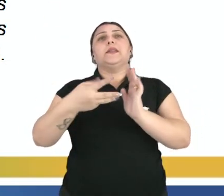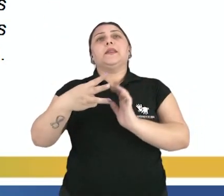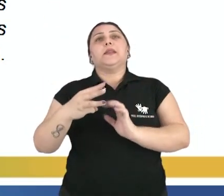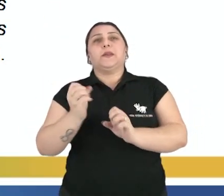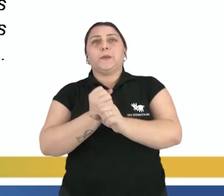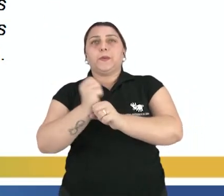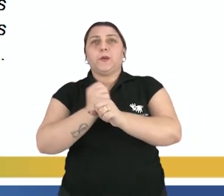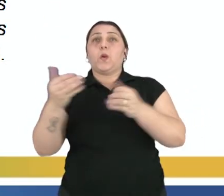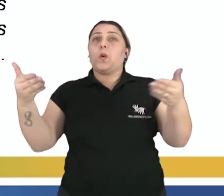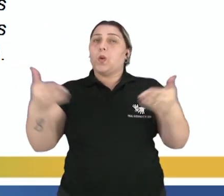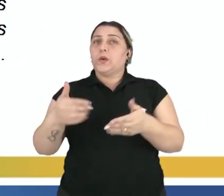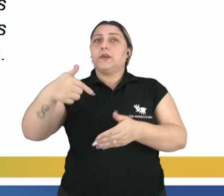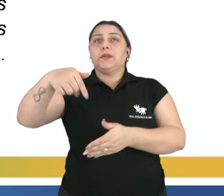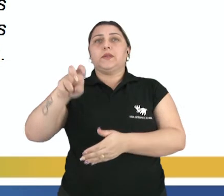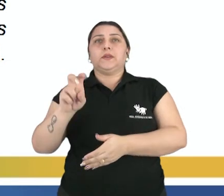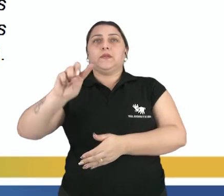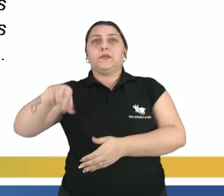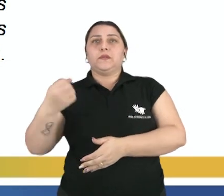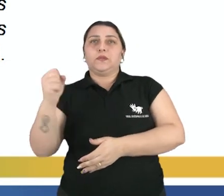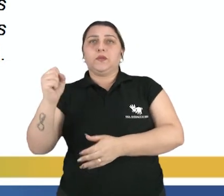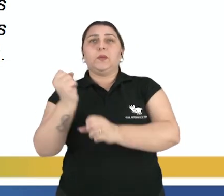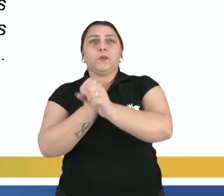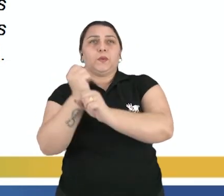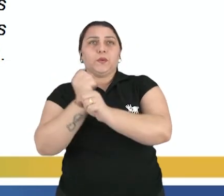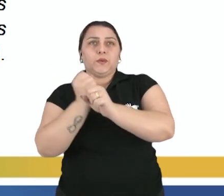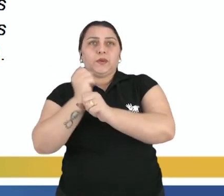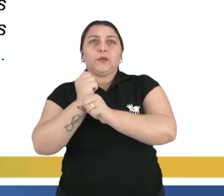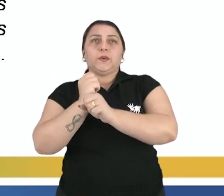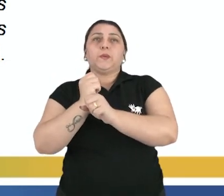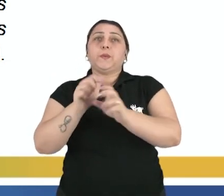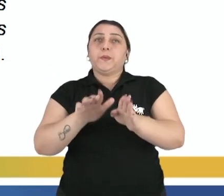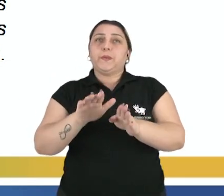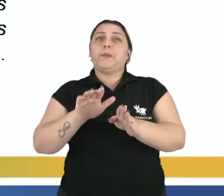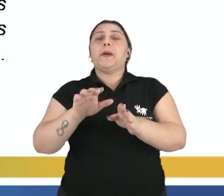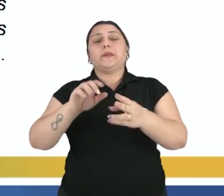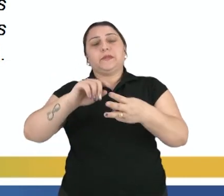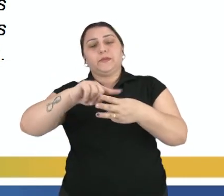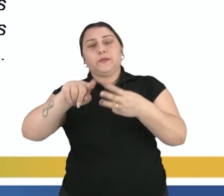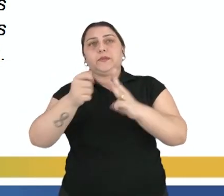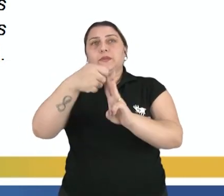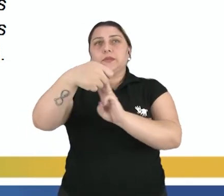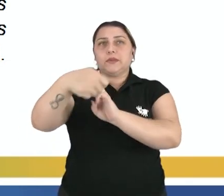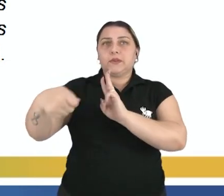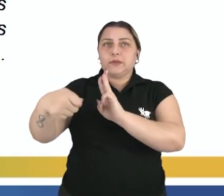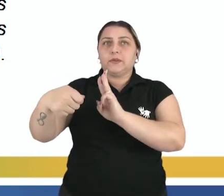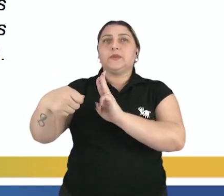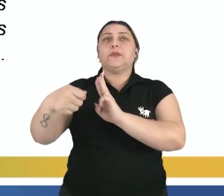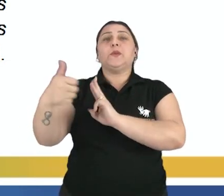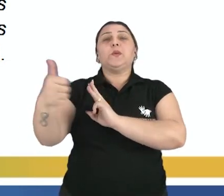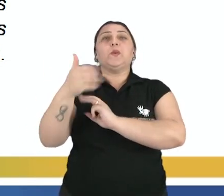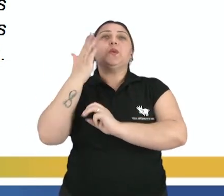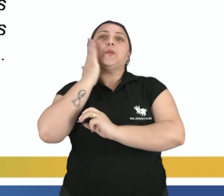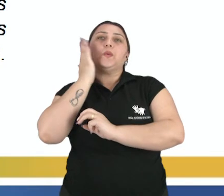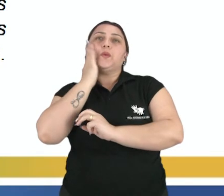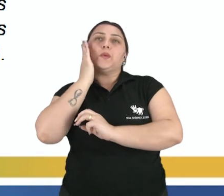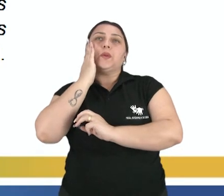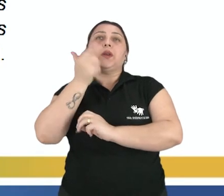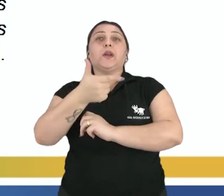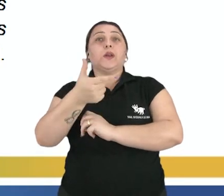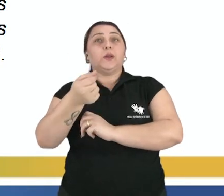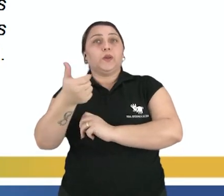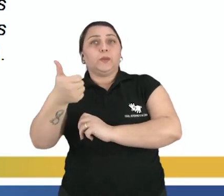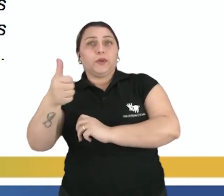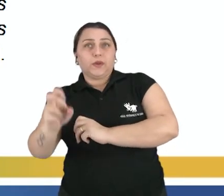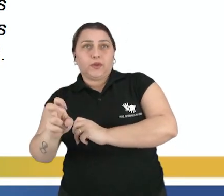mais de 30 anos e hoje é de 75,8 anos, um acréscimo de 3 meses e 11 dias em relação a